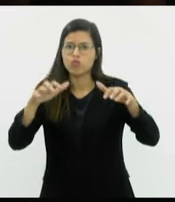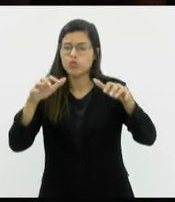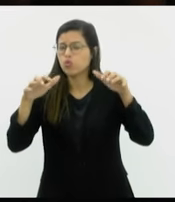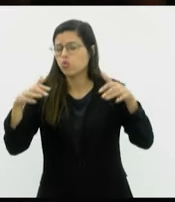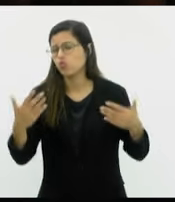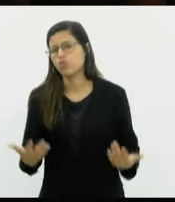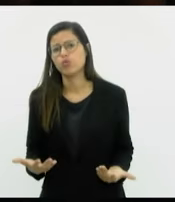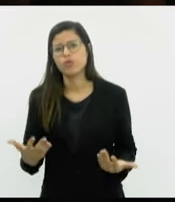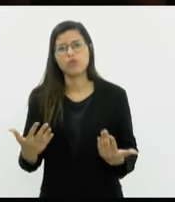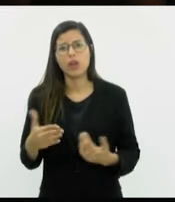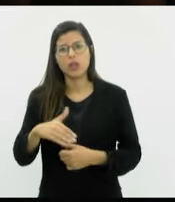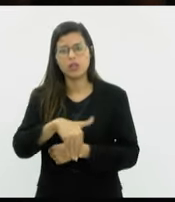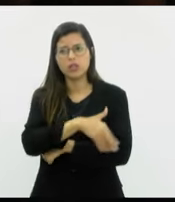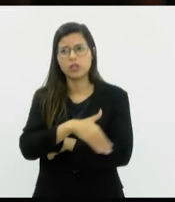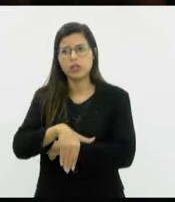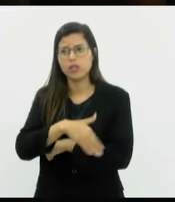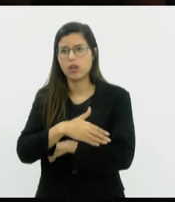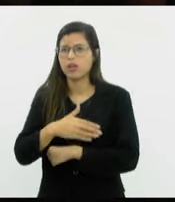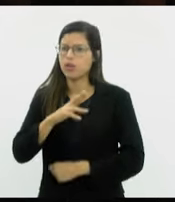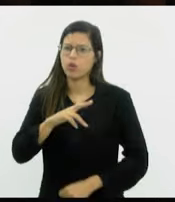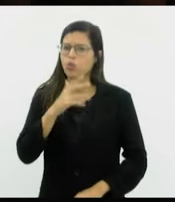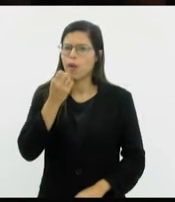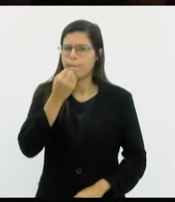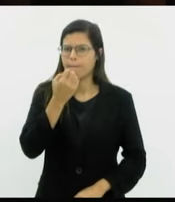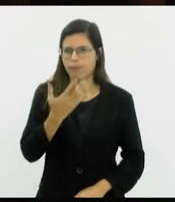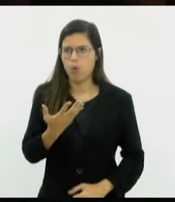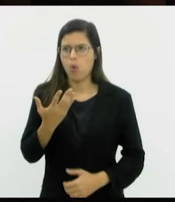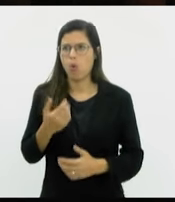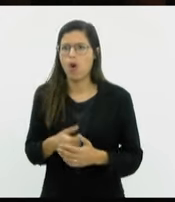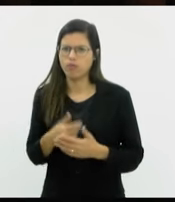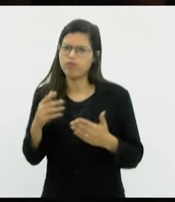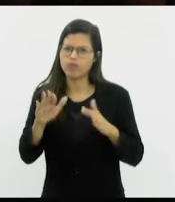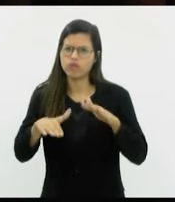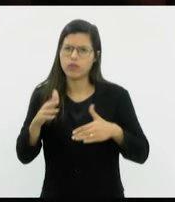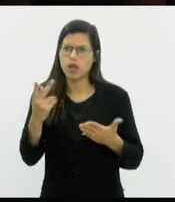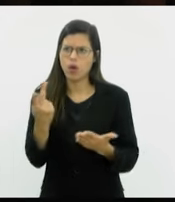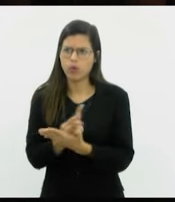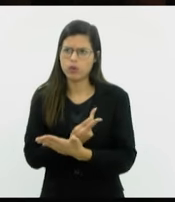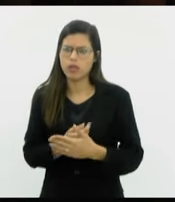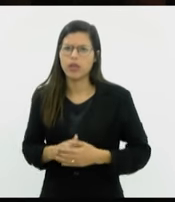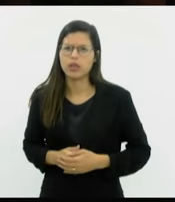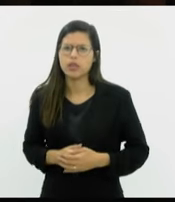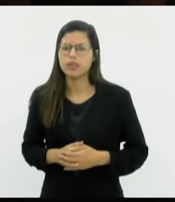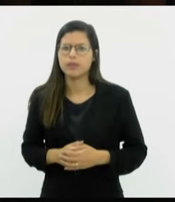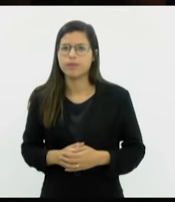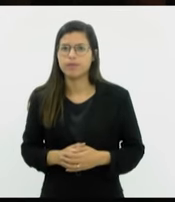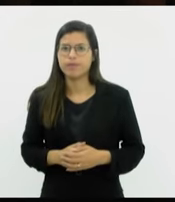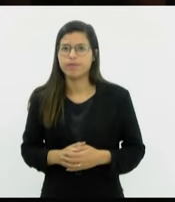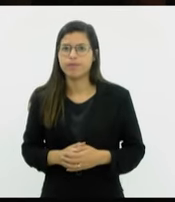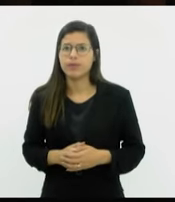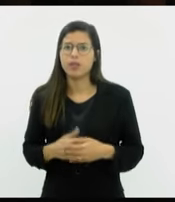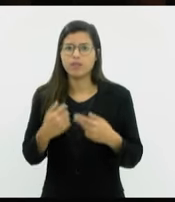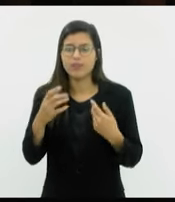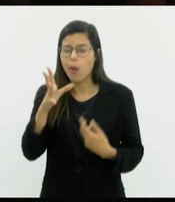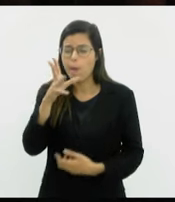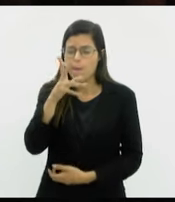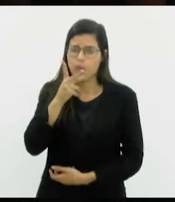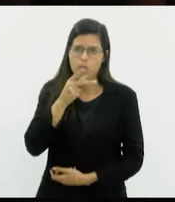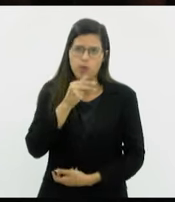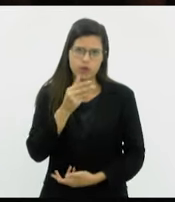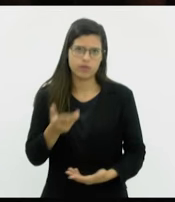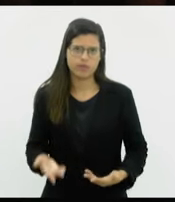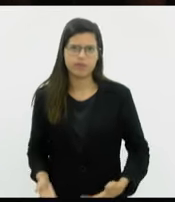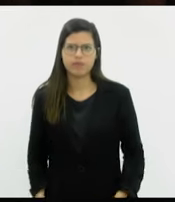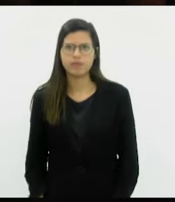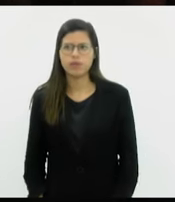ou estradas em não muito boas condições, que às vezes acontece, mesmo que se cuide, e gasta muito tempo. E uma